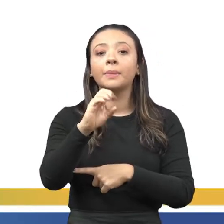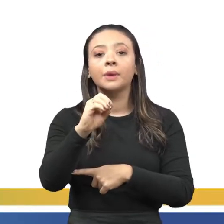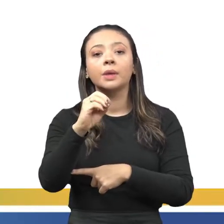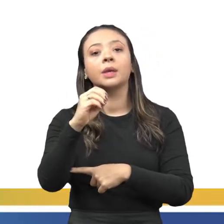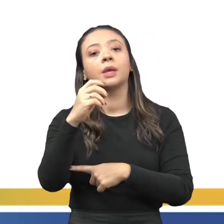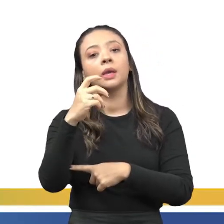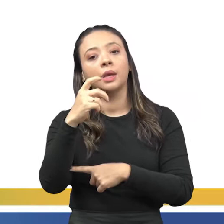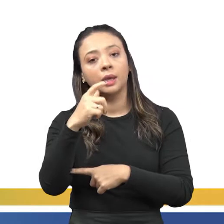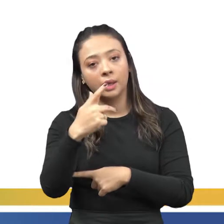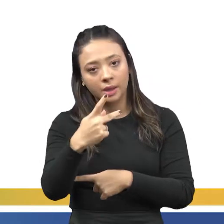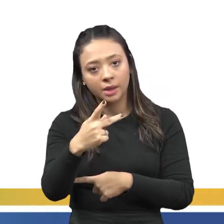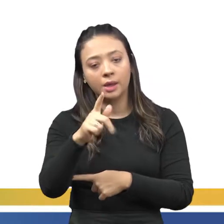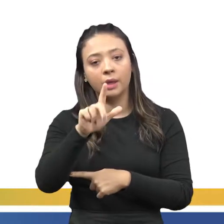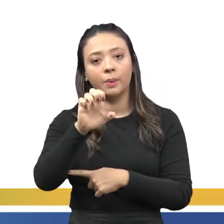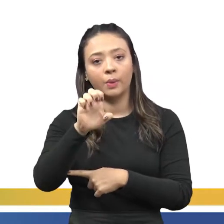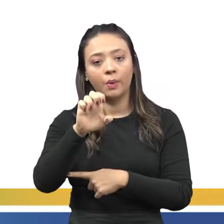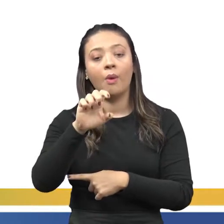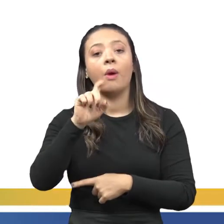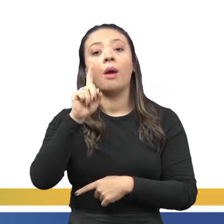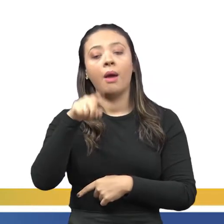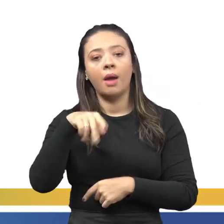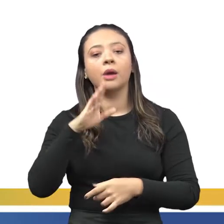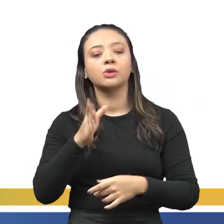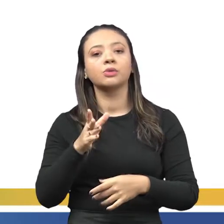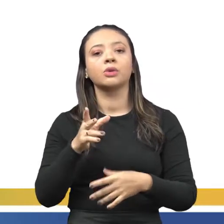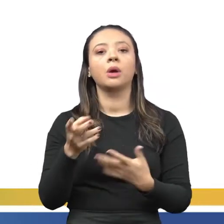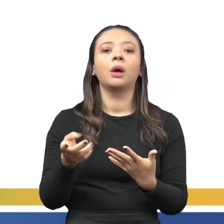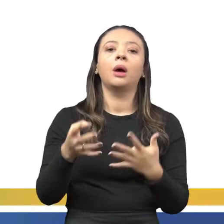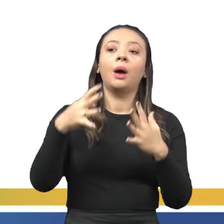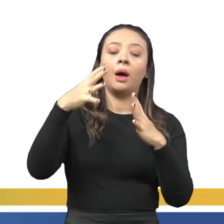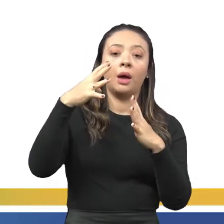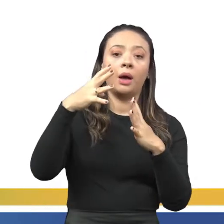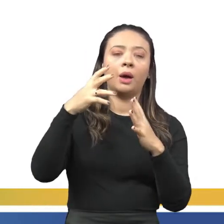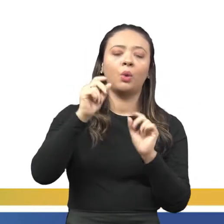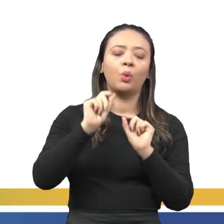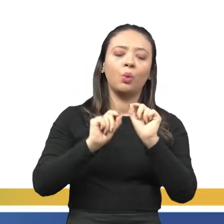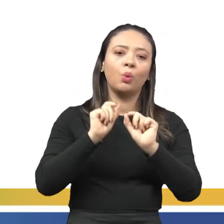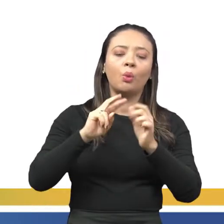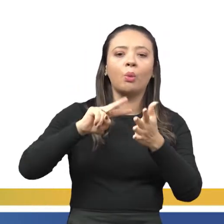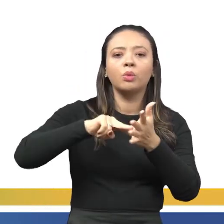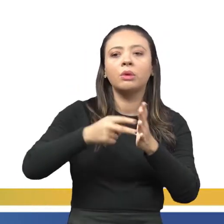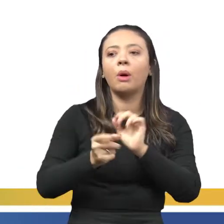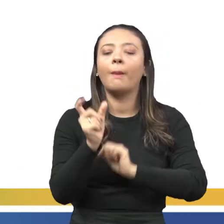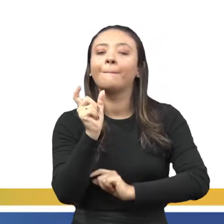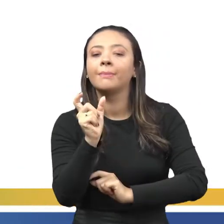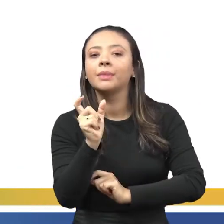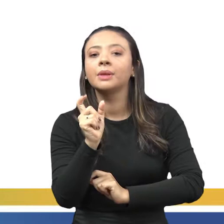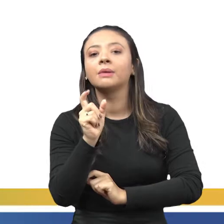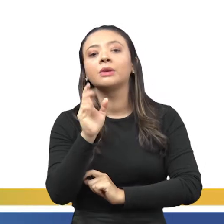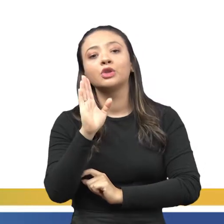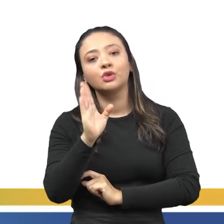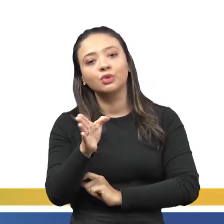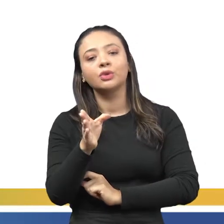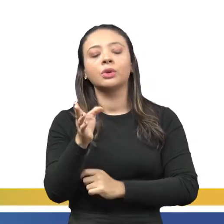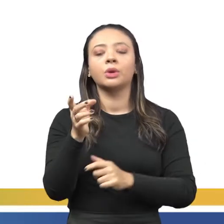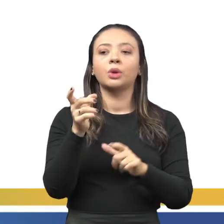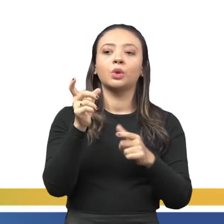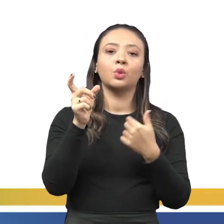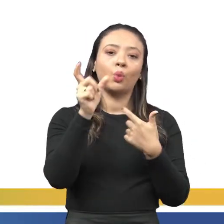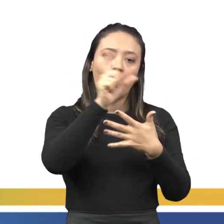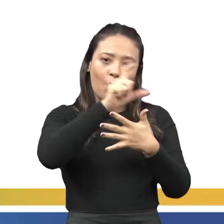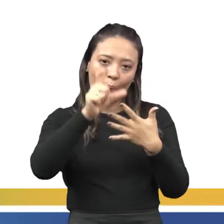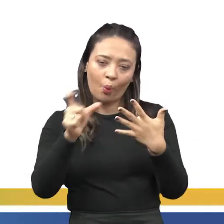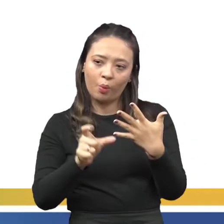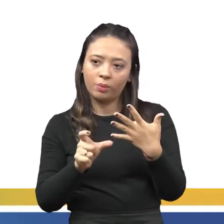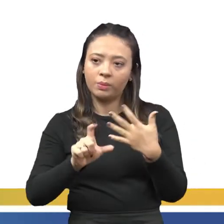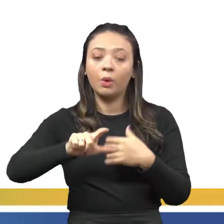o substantivo no plural, ok? Então, pessoa, person, people, pessoas. Outro